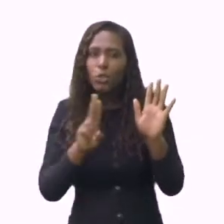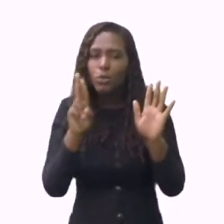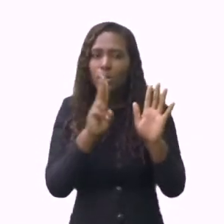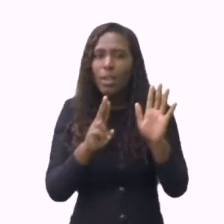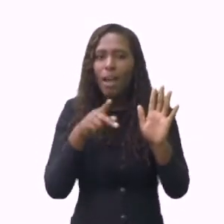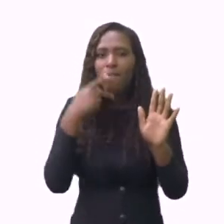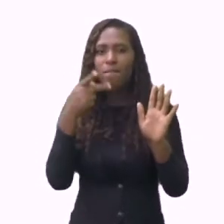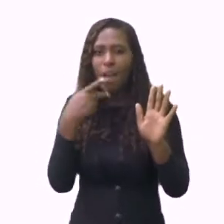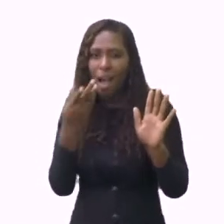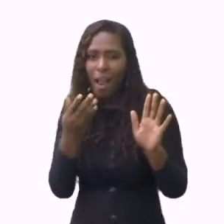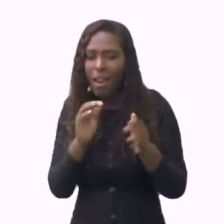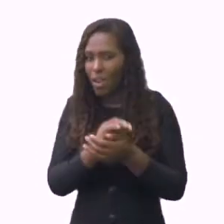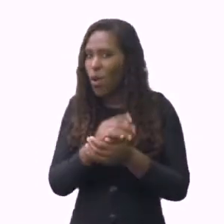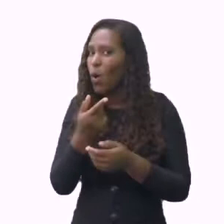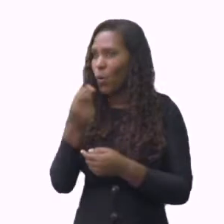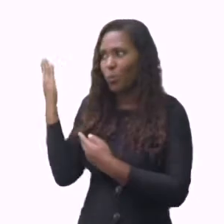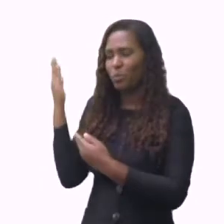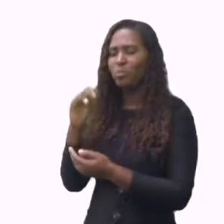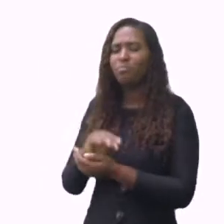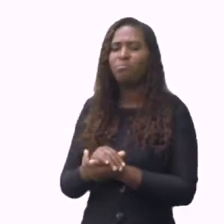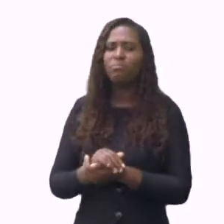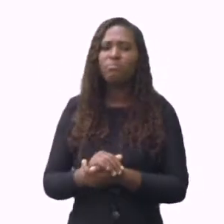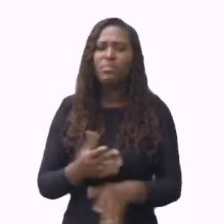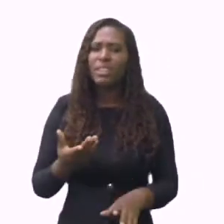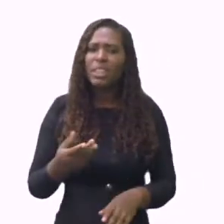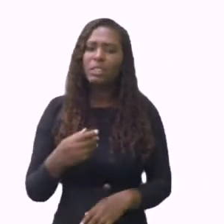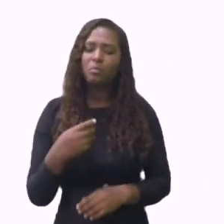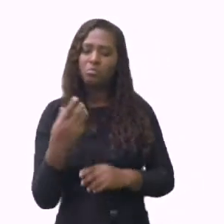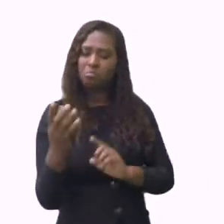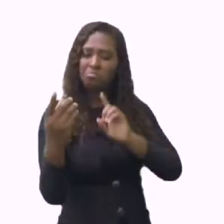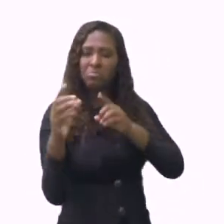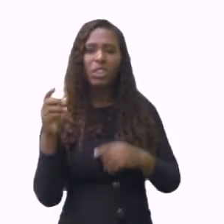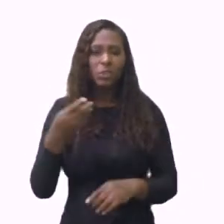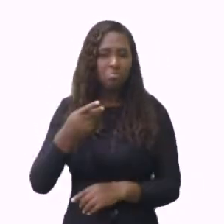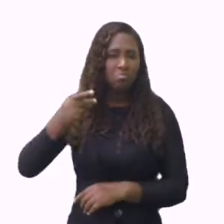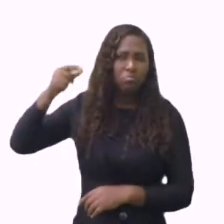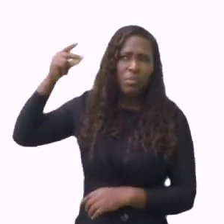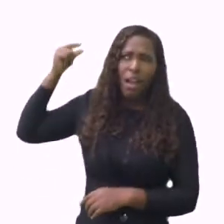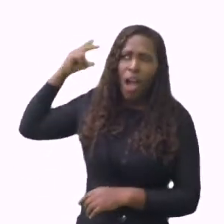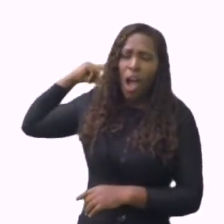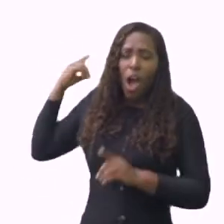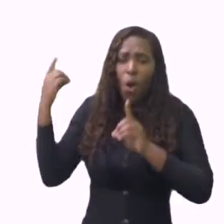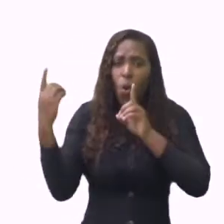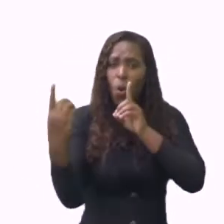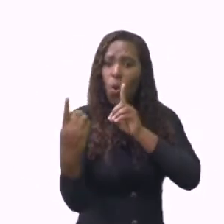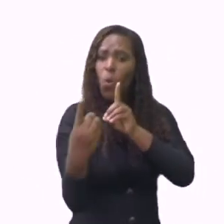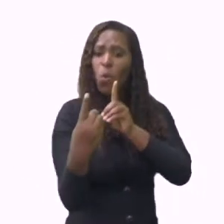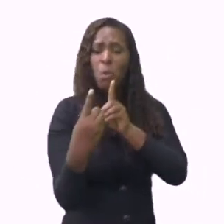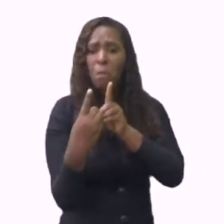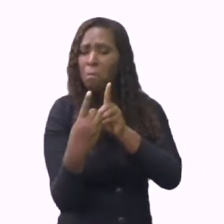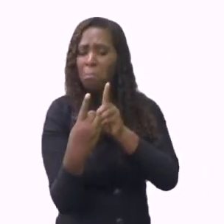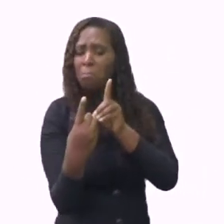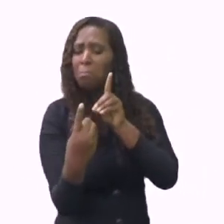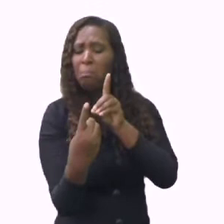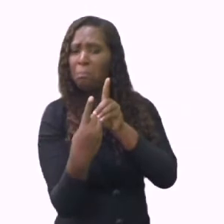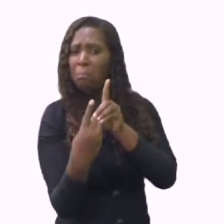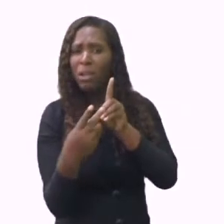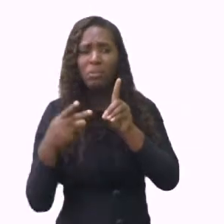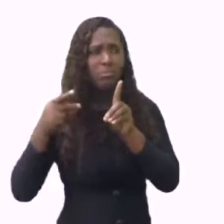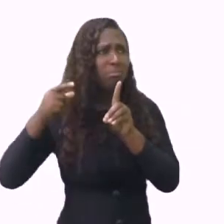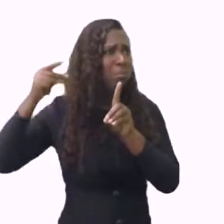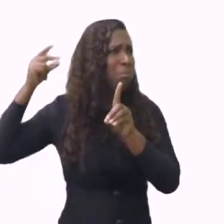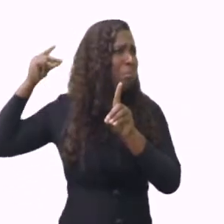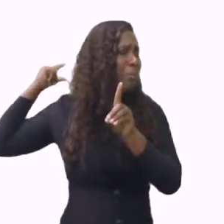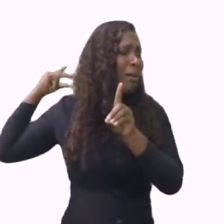pontuação. Há quanto tempo não nos vemos? Não coloquei nenhuma entonação na minha voz, não